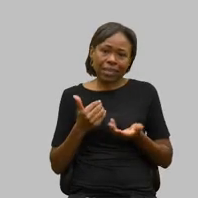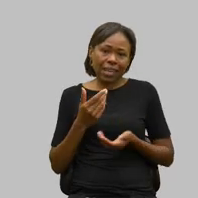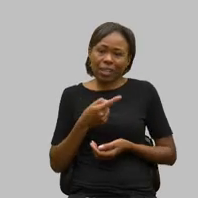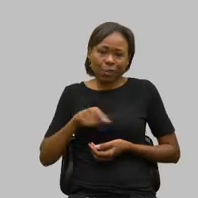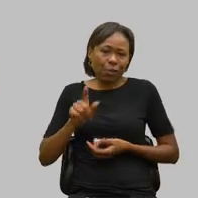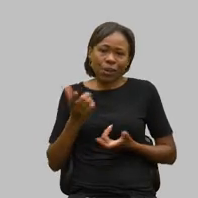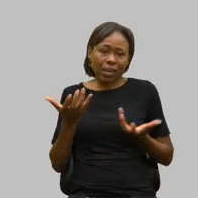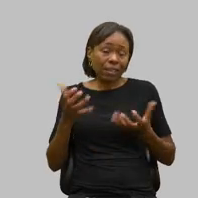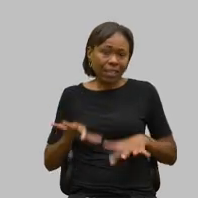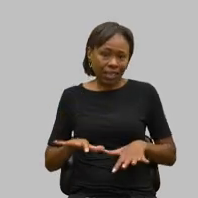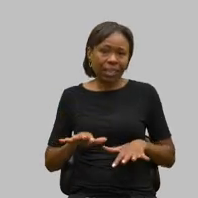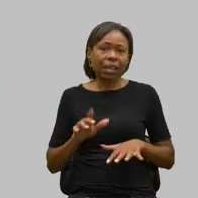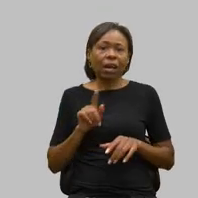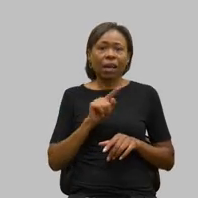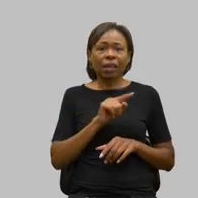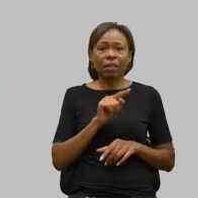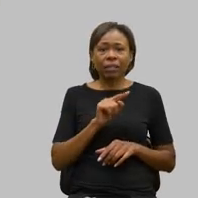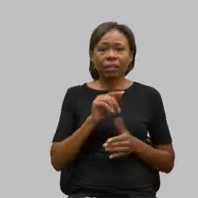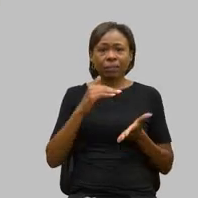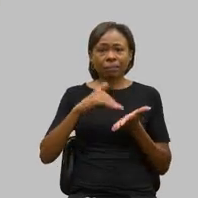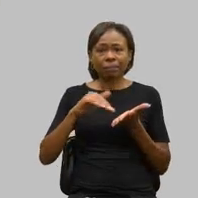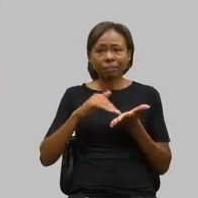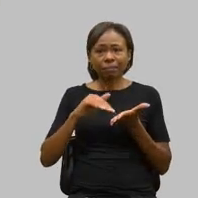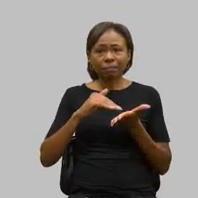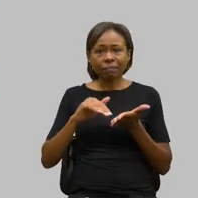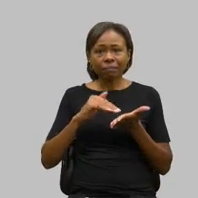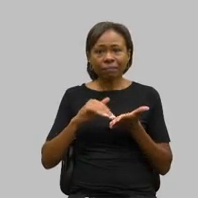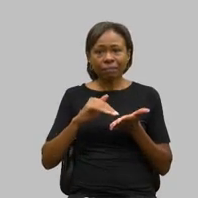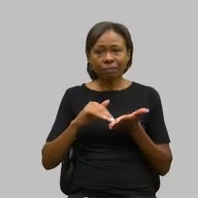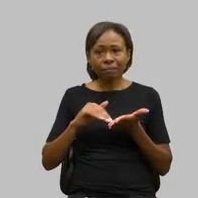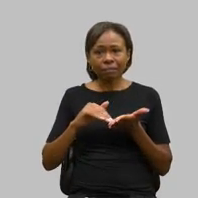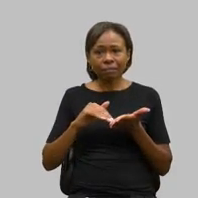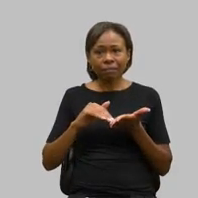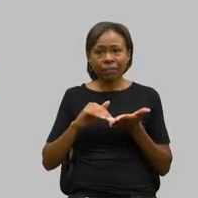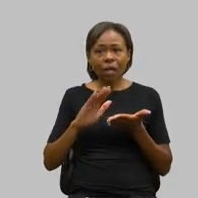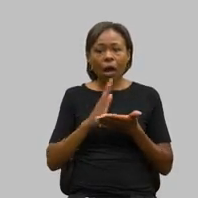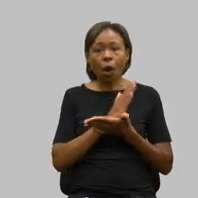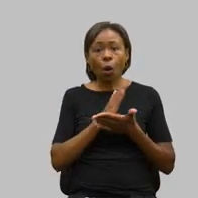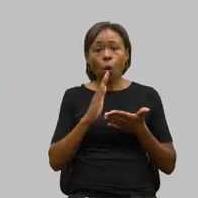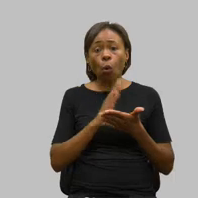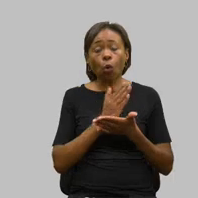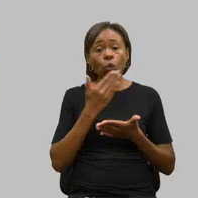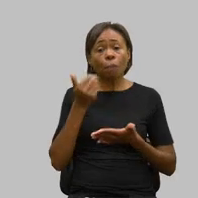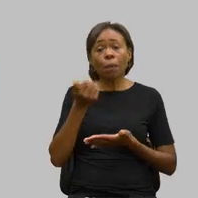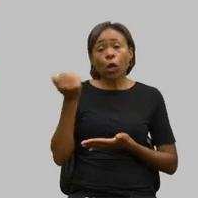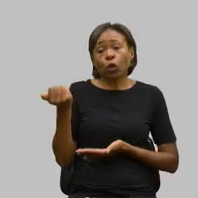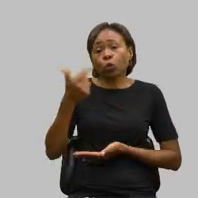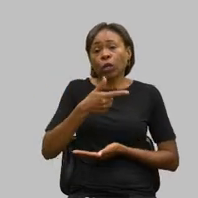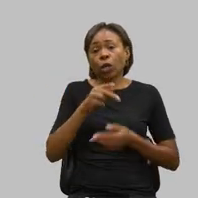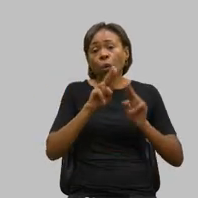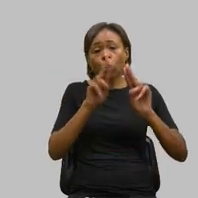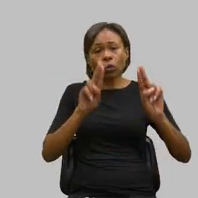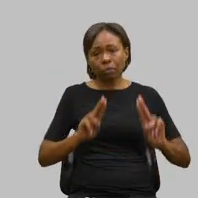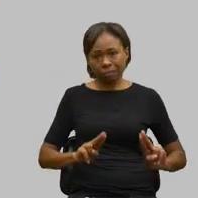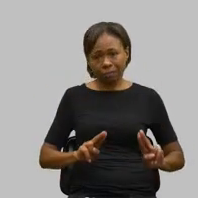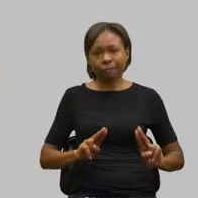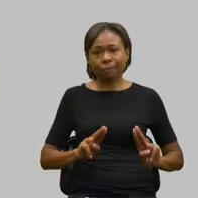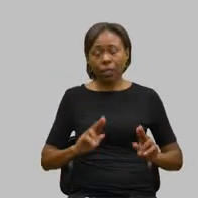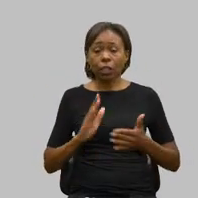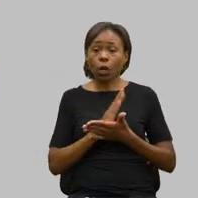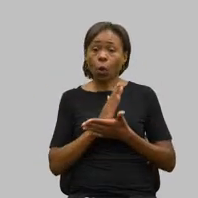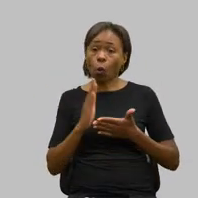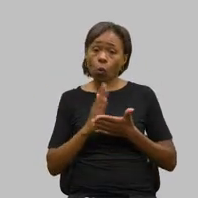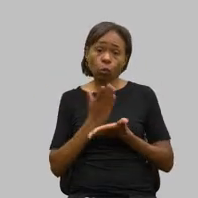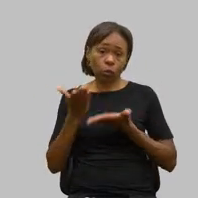procedimentos até melhor do que a Unimed de enfermaria. Se é BHPM enfermaria, é muito melhor. em alguns procedimentos. Então, incentivo